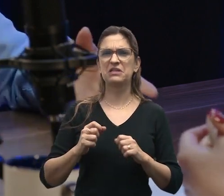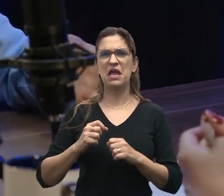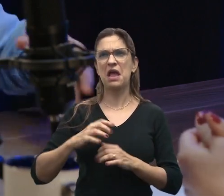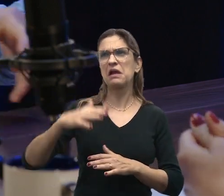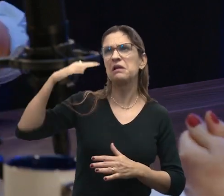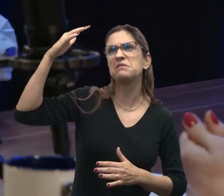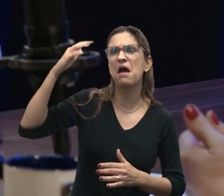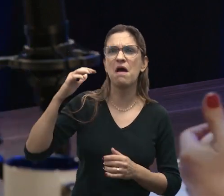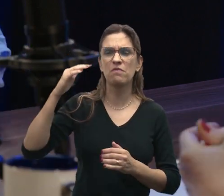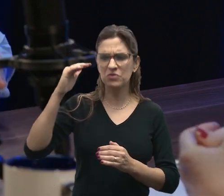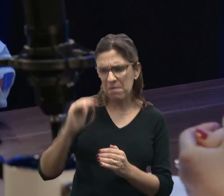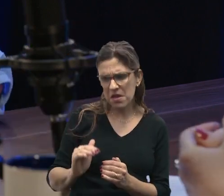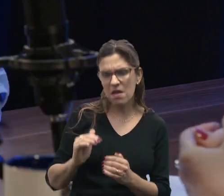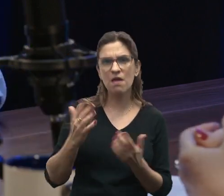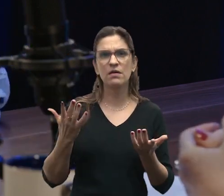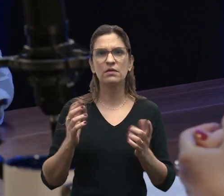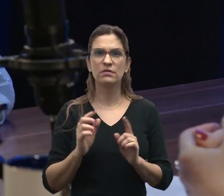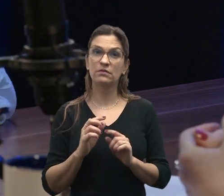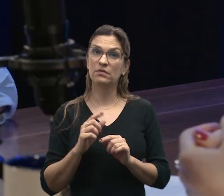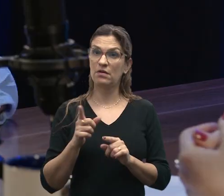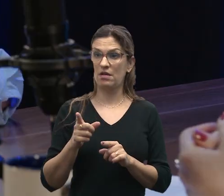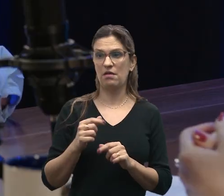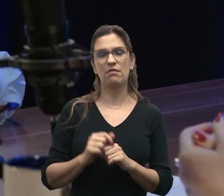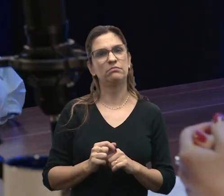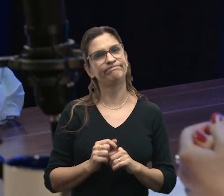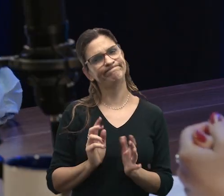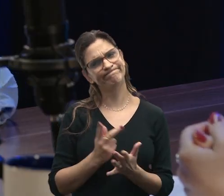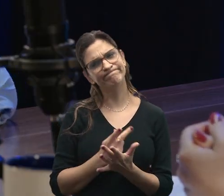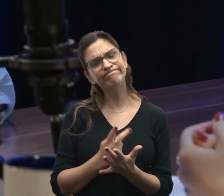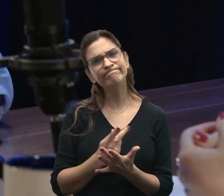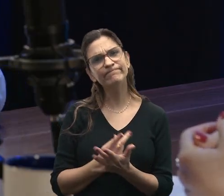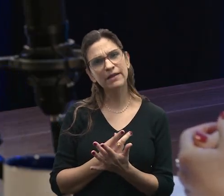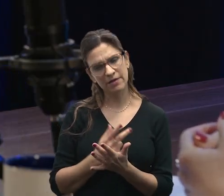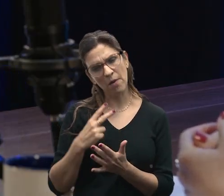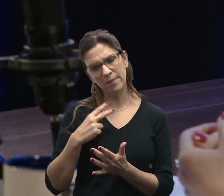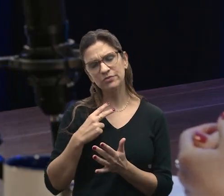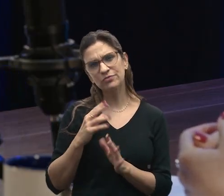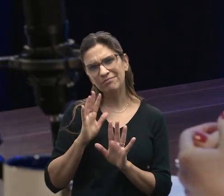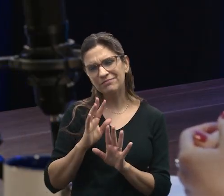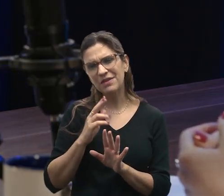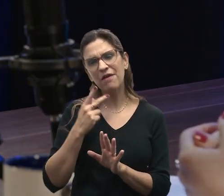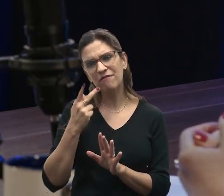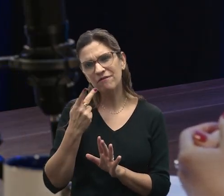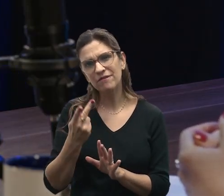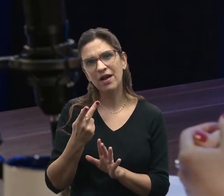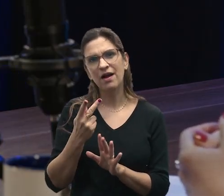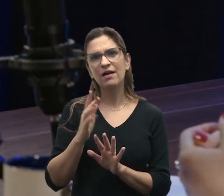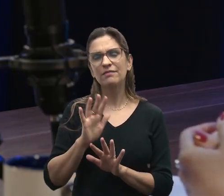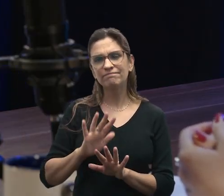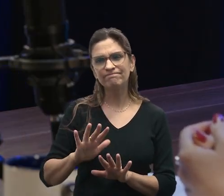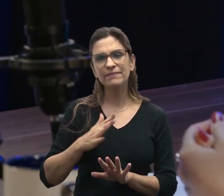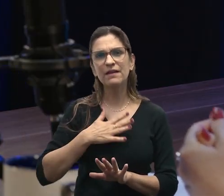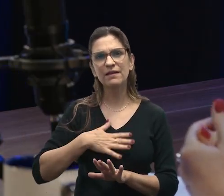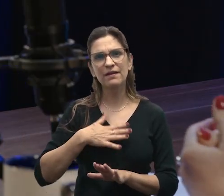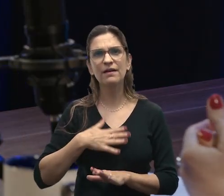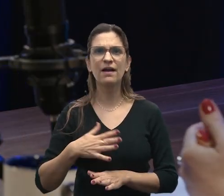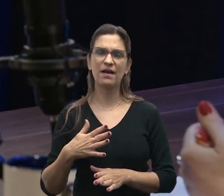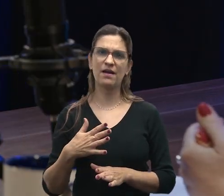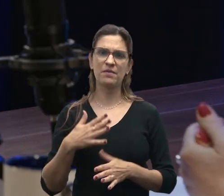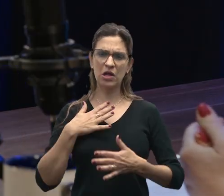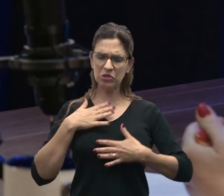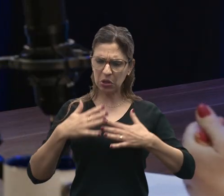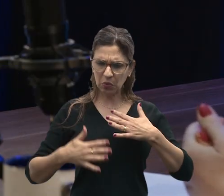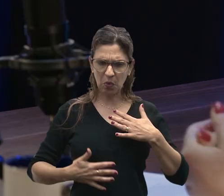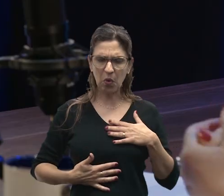muito pequeno. E aí eu vou lá e corrijo. Eu digo, olha, assim, no particular eu corrijo. Eu digo, não vamos nos referir às pessoas pelas suas